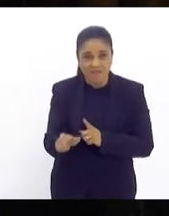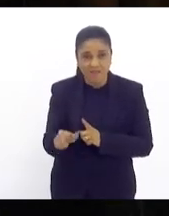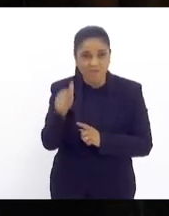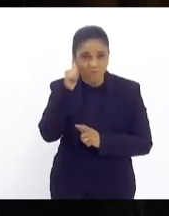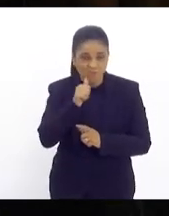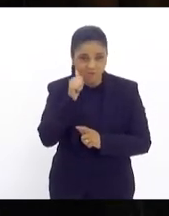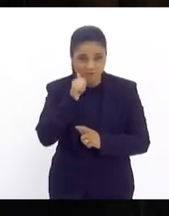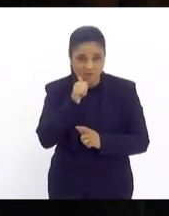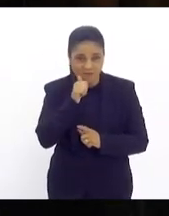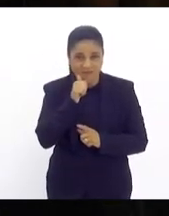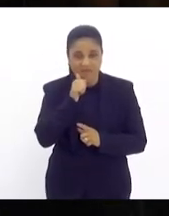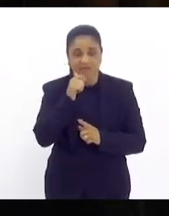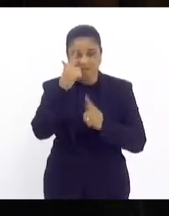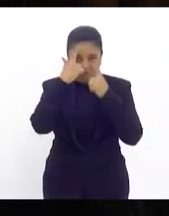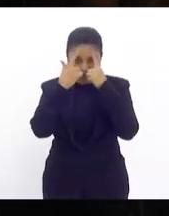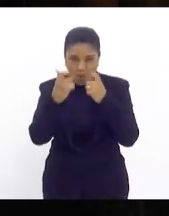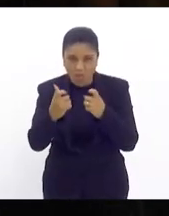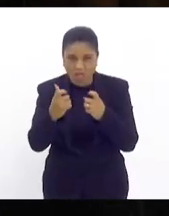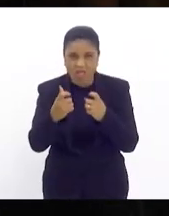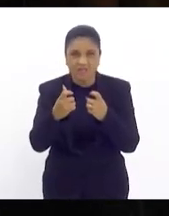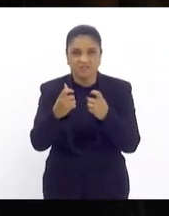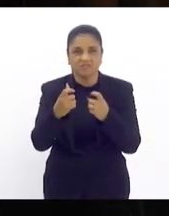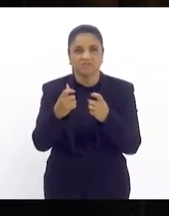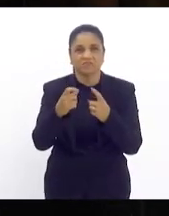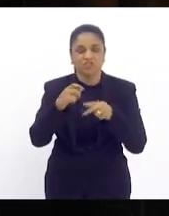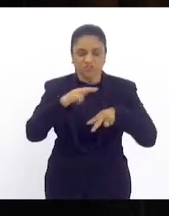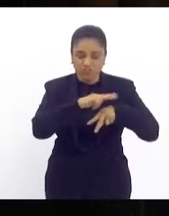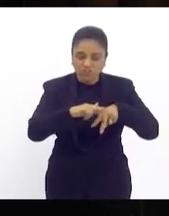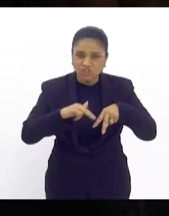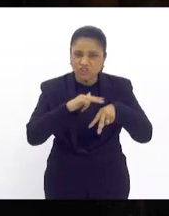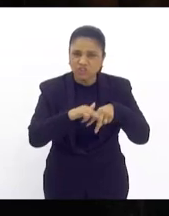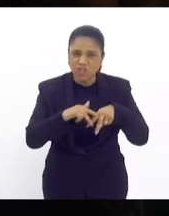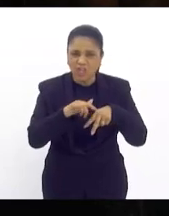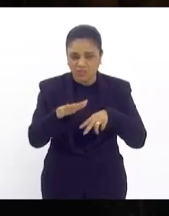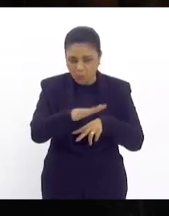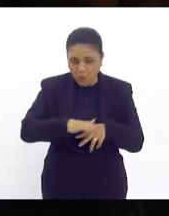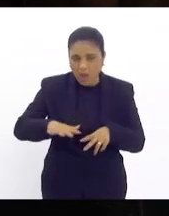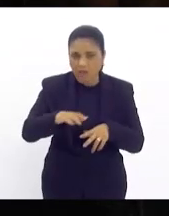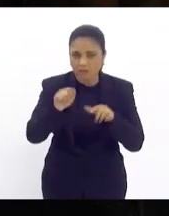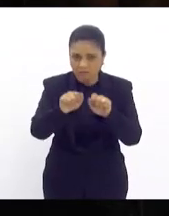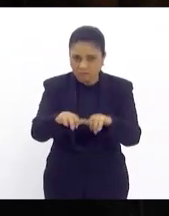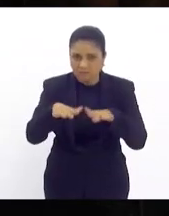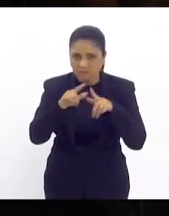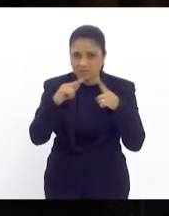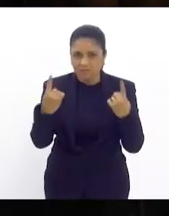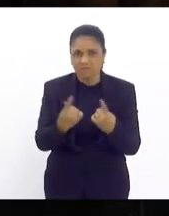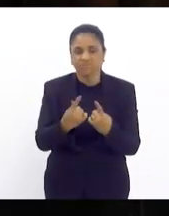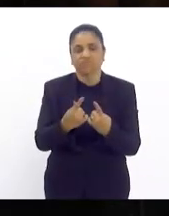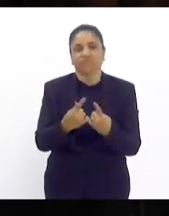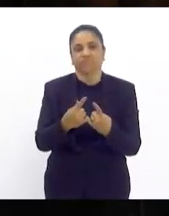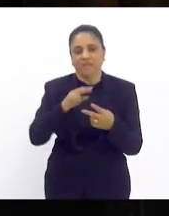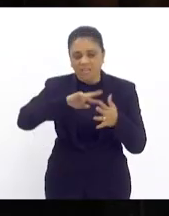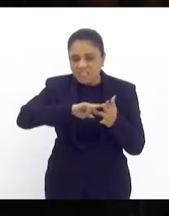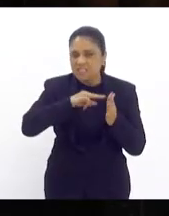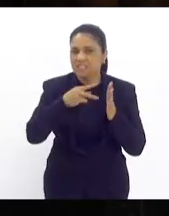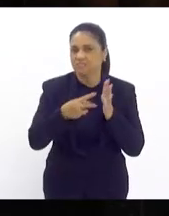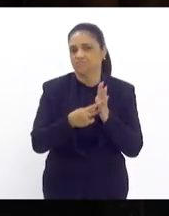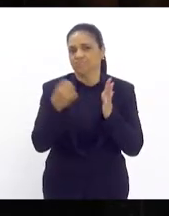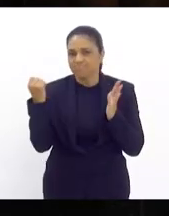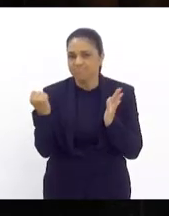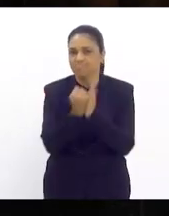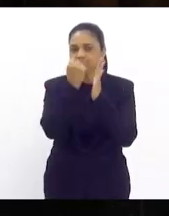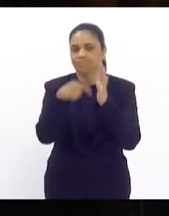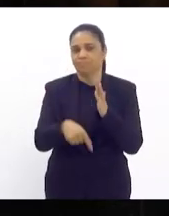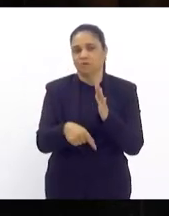políticas de gênero cotidianos aqui dentro desse espaço é também muito significativo e simbólico